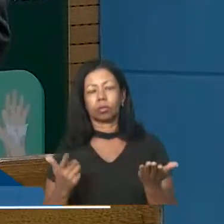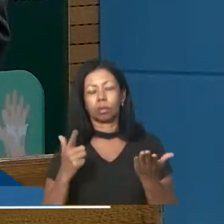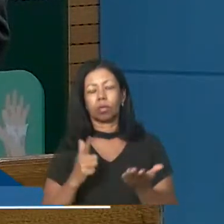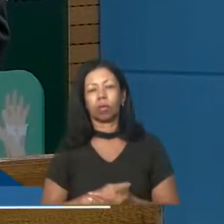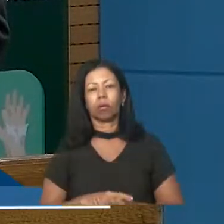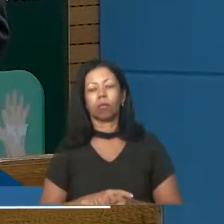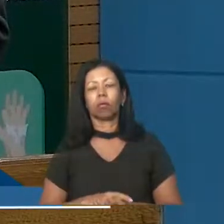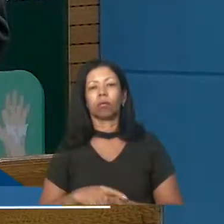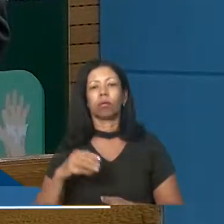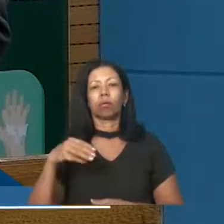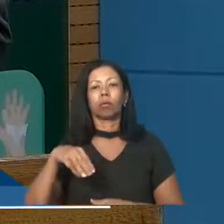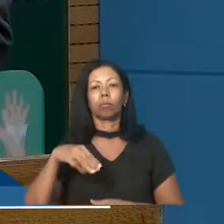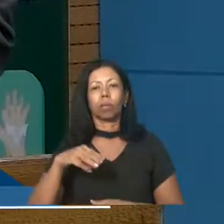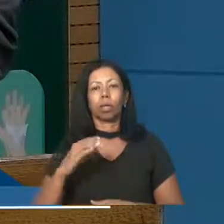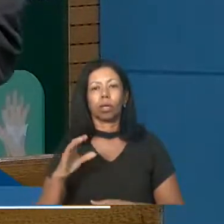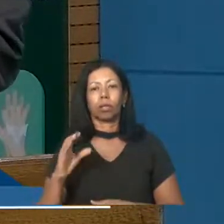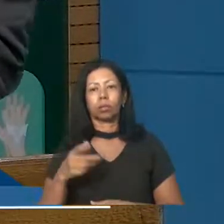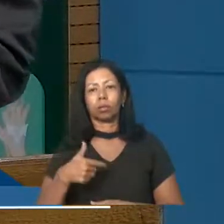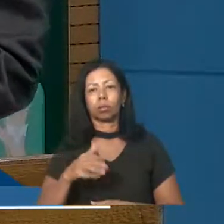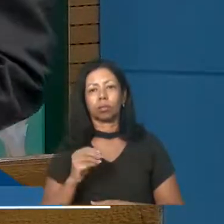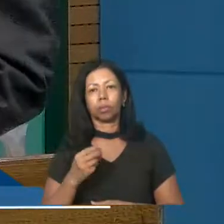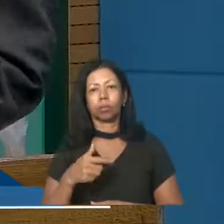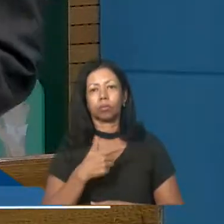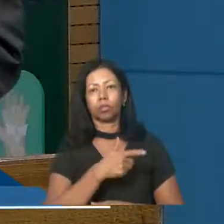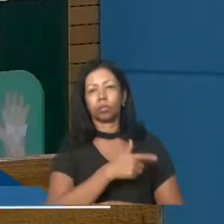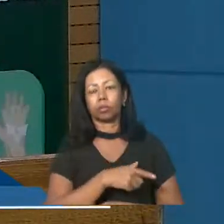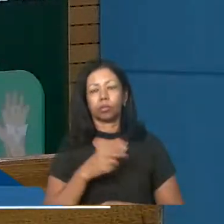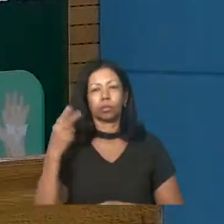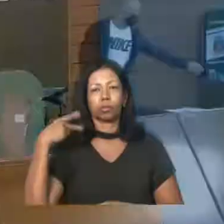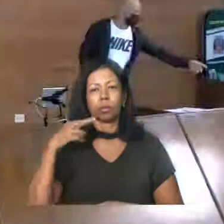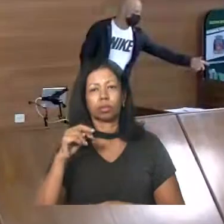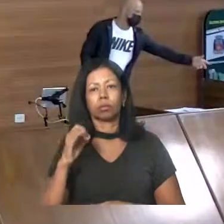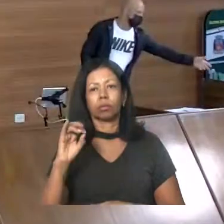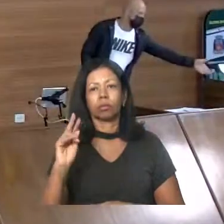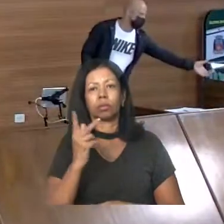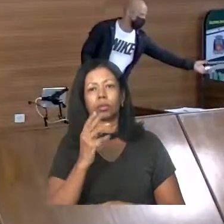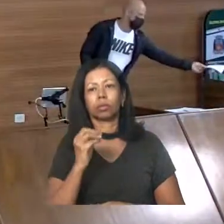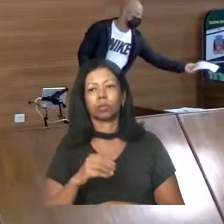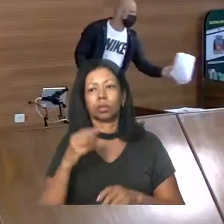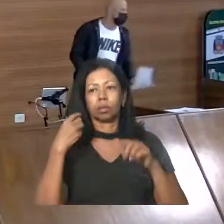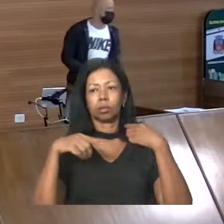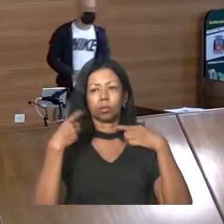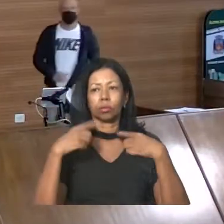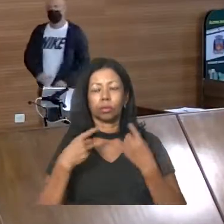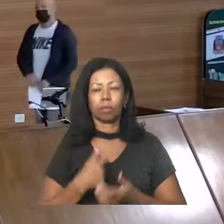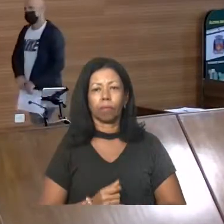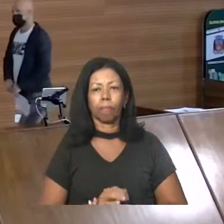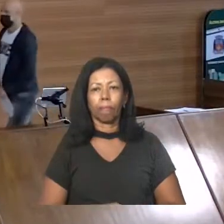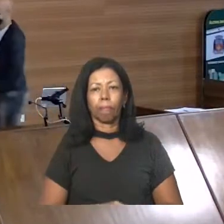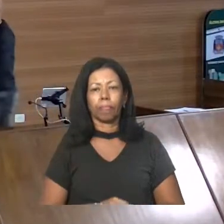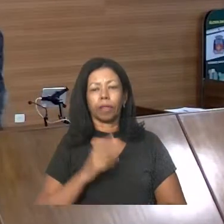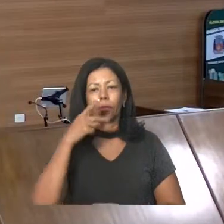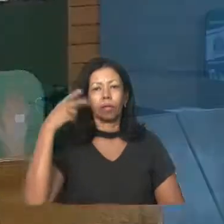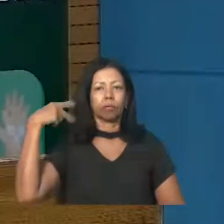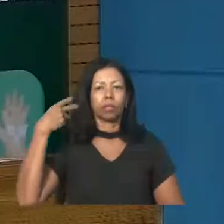Cunha, março de 2022, Marcos Roberto Silva, vereador. Em discussão? As palavras, senhor presidente. A